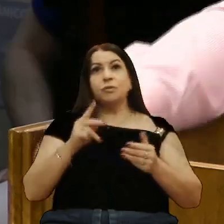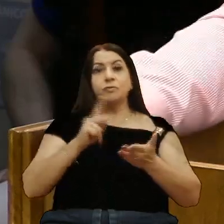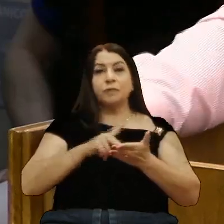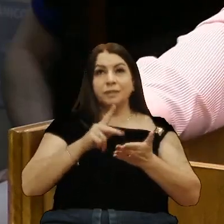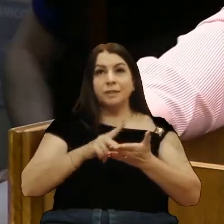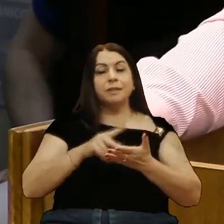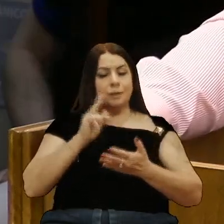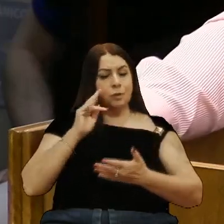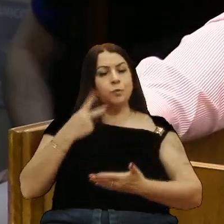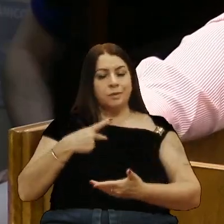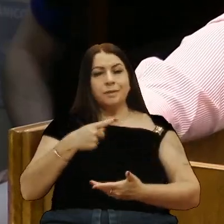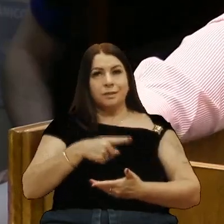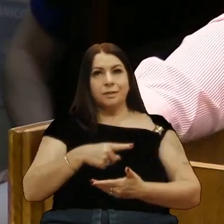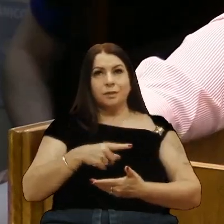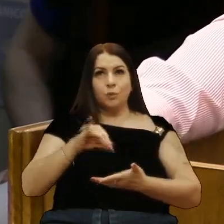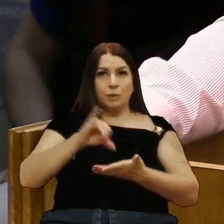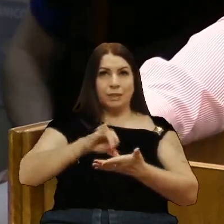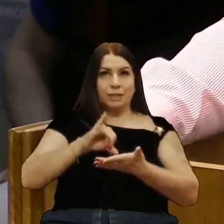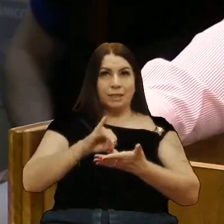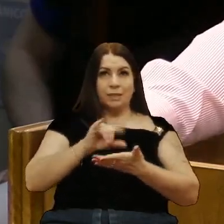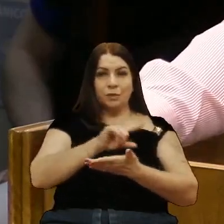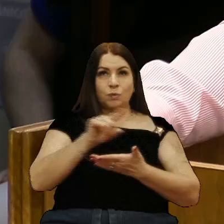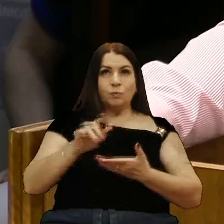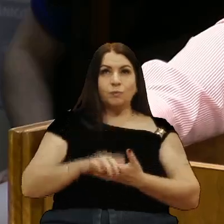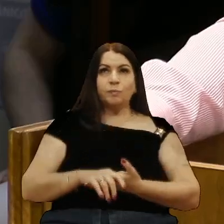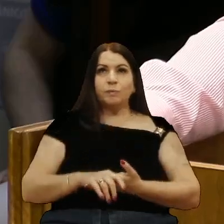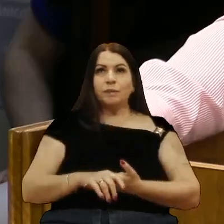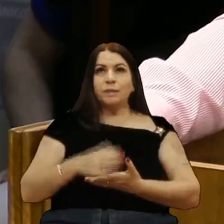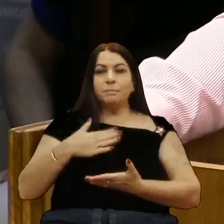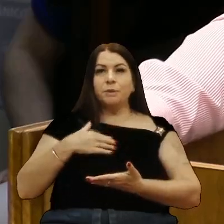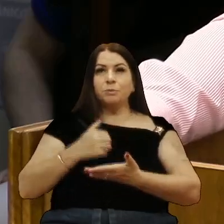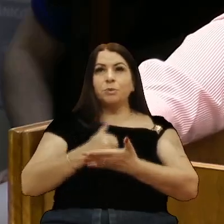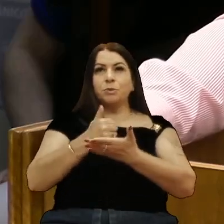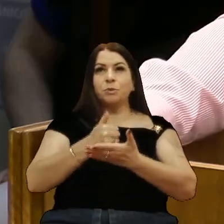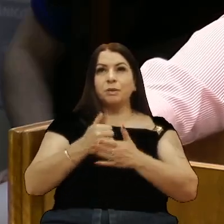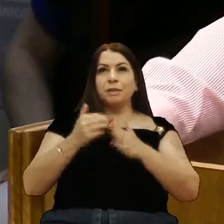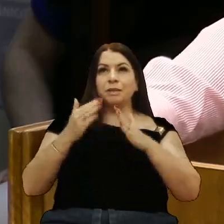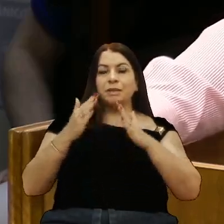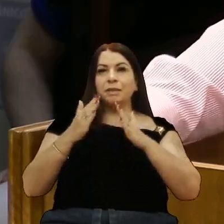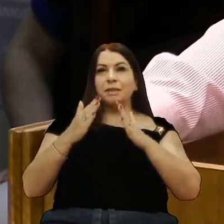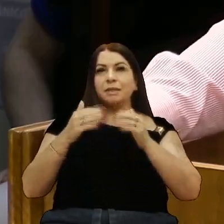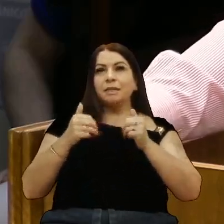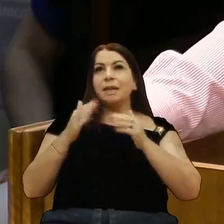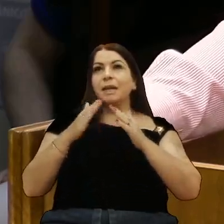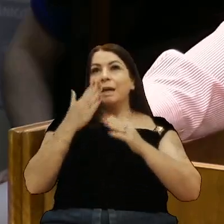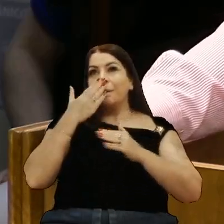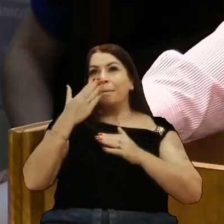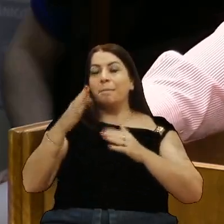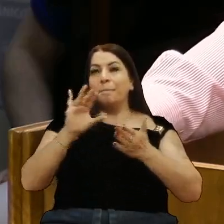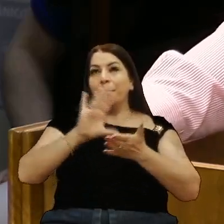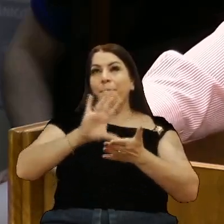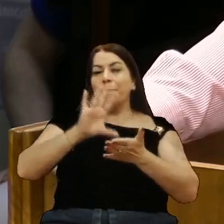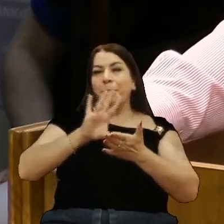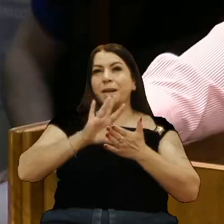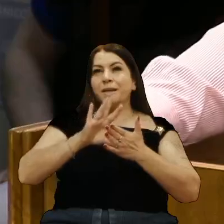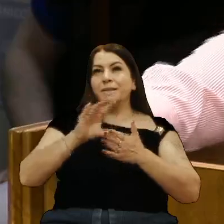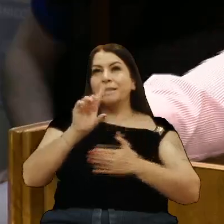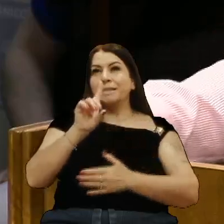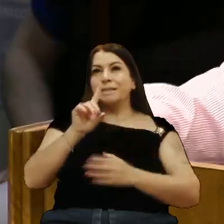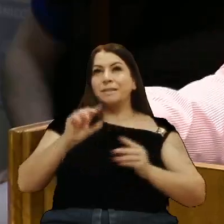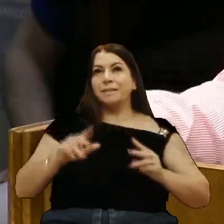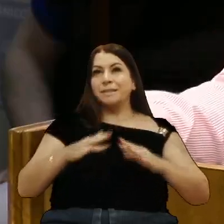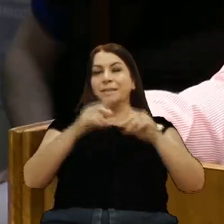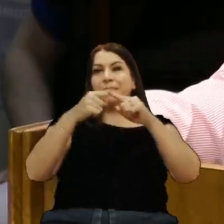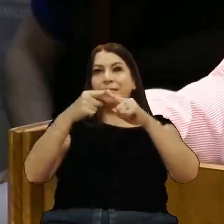há de se reconhecer que o centro, e a minha assessora mora na Praça Dante, e fala que nos sábados e domingos tem famílias até